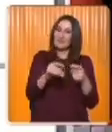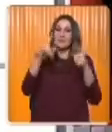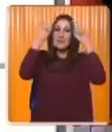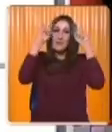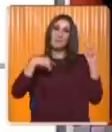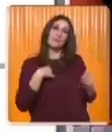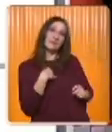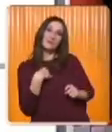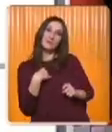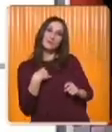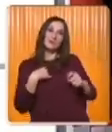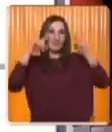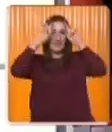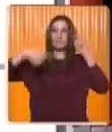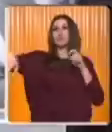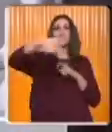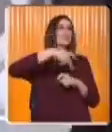diabo sou eu. À solta.